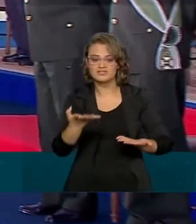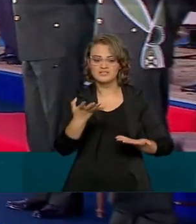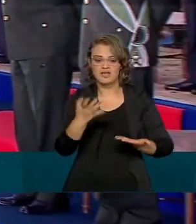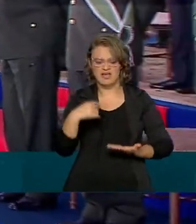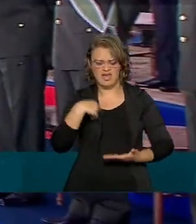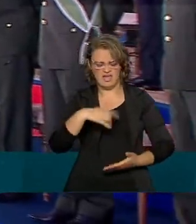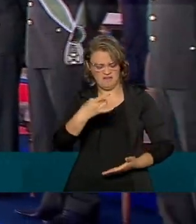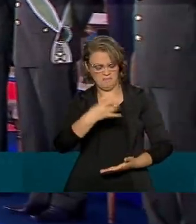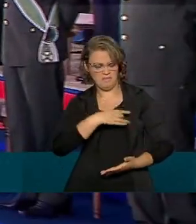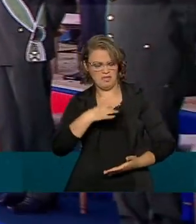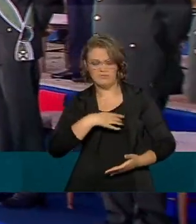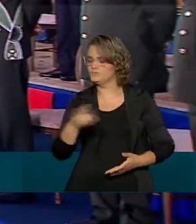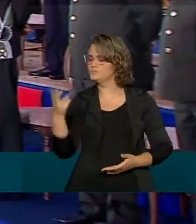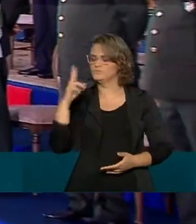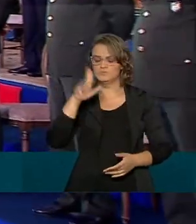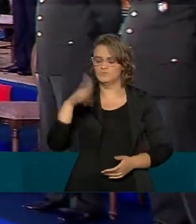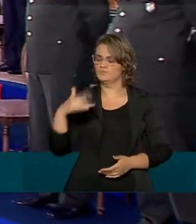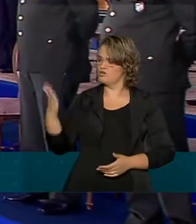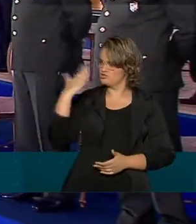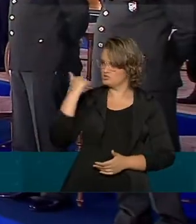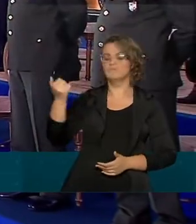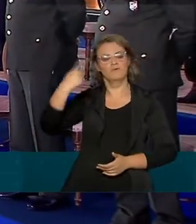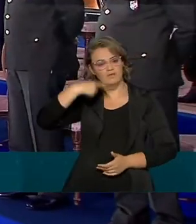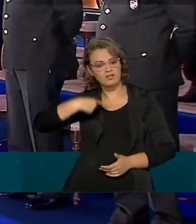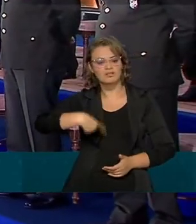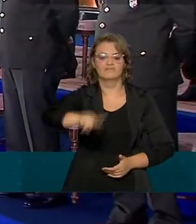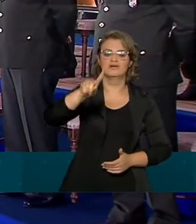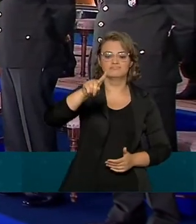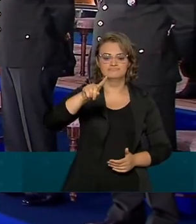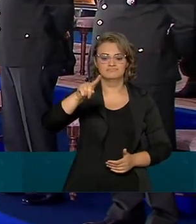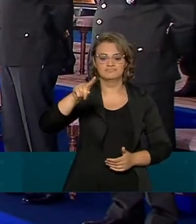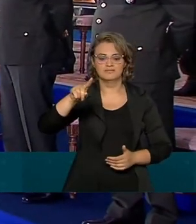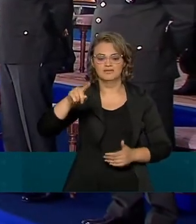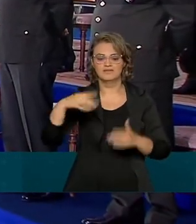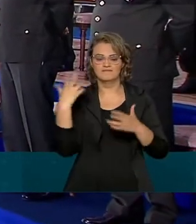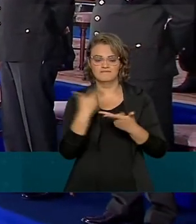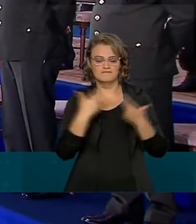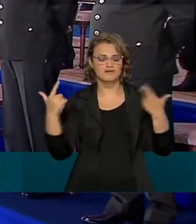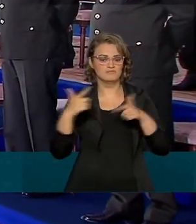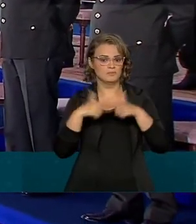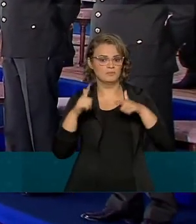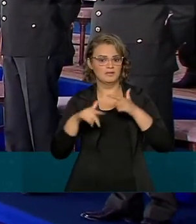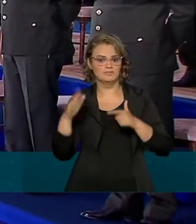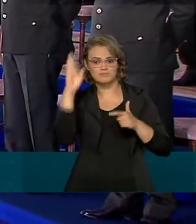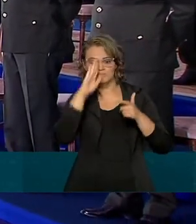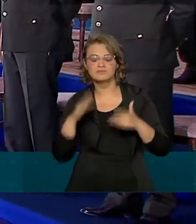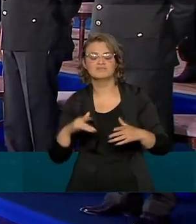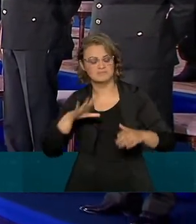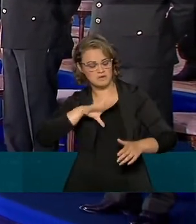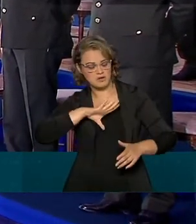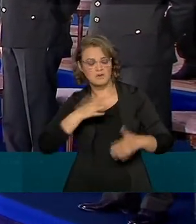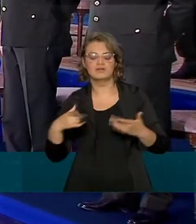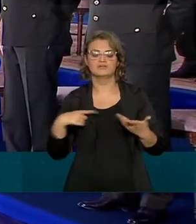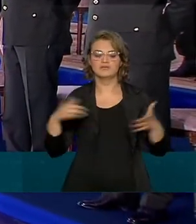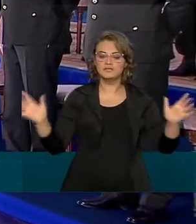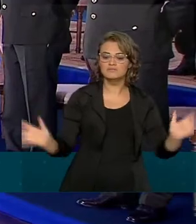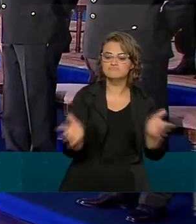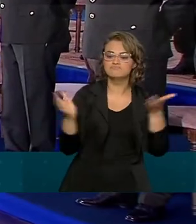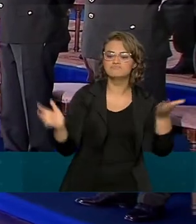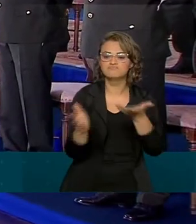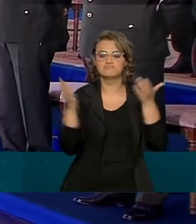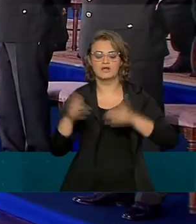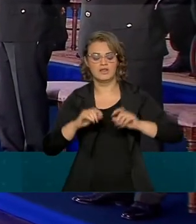hesitou em atender ao chamado da Pátria nos graves momentos da vida nacional classificando ânimos